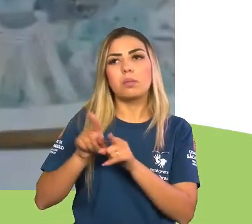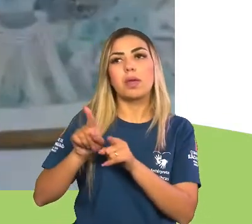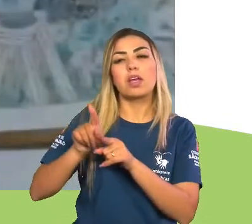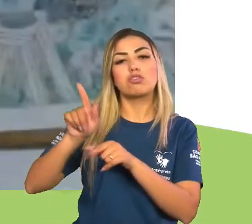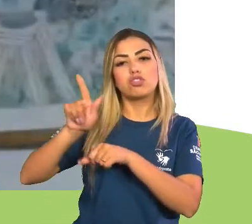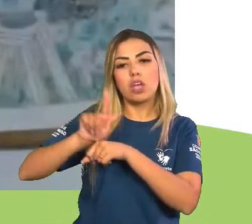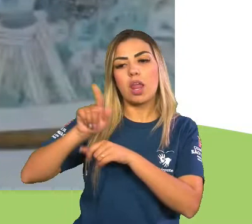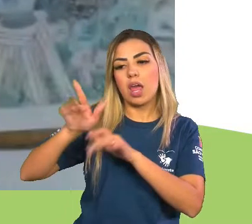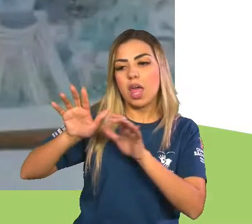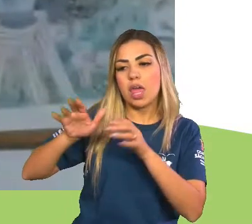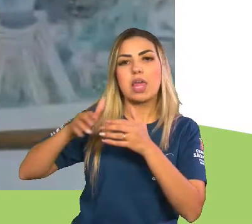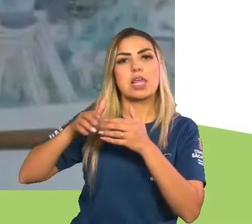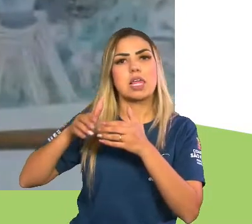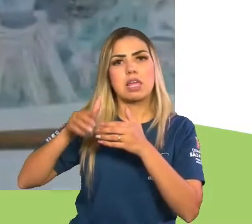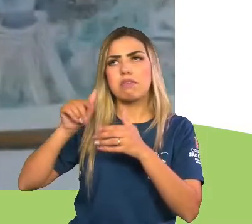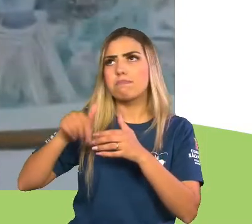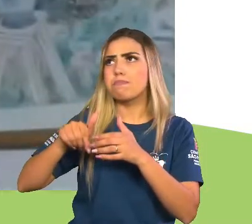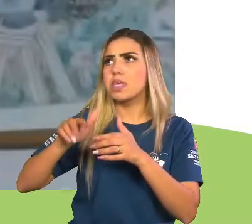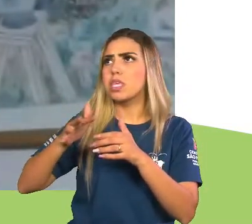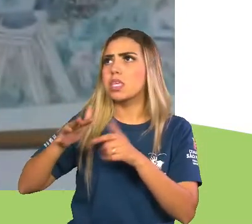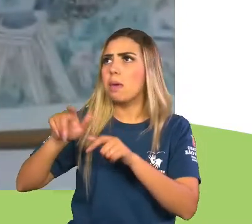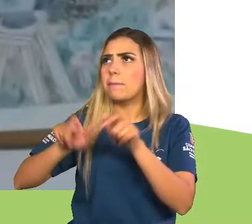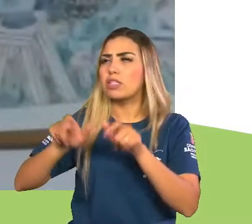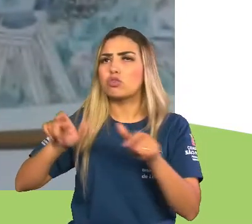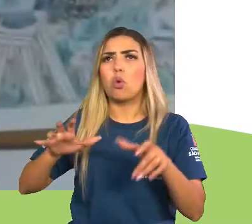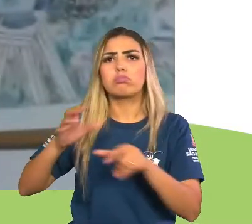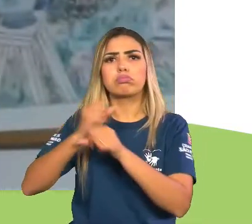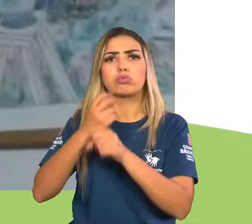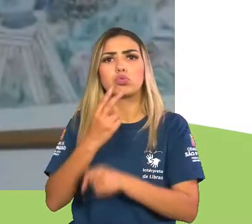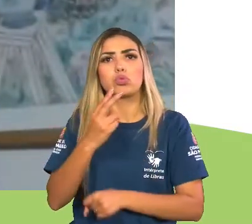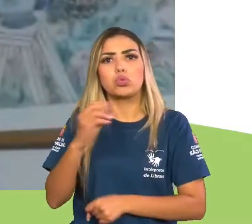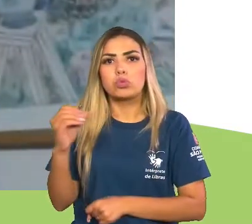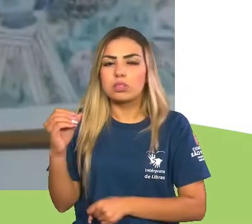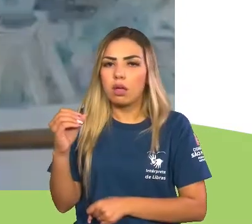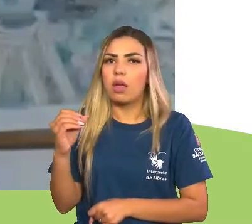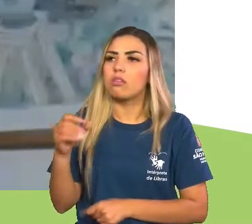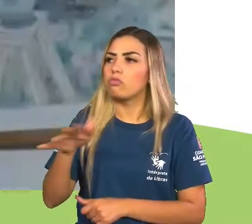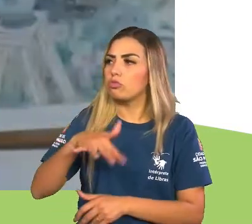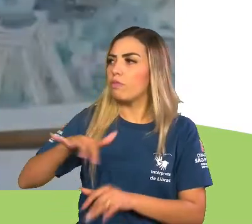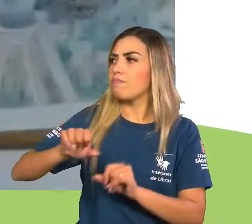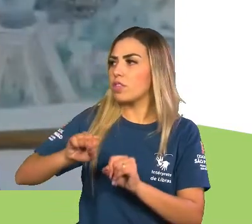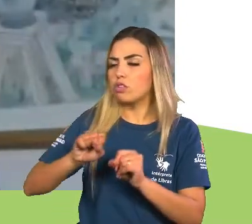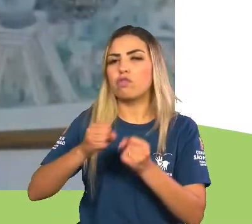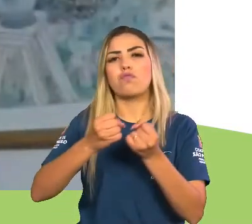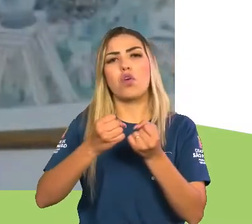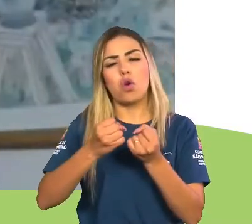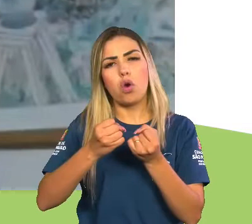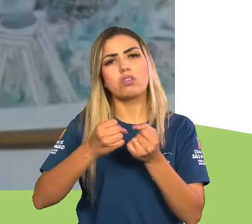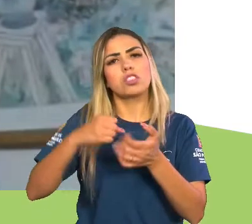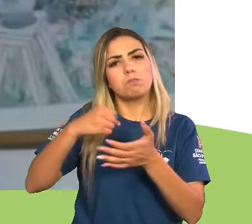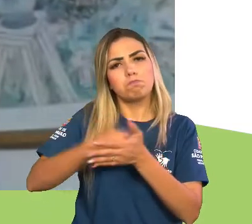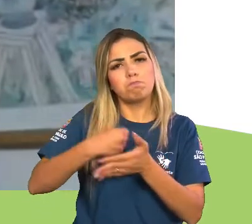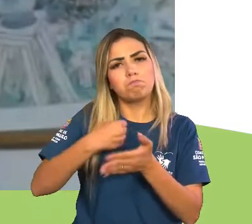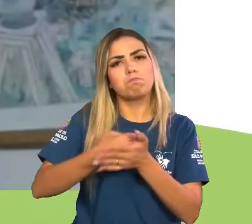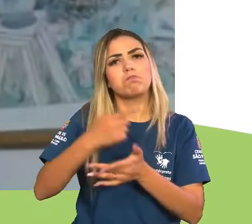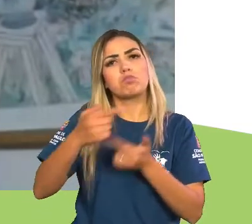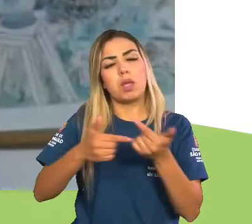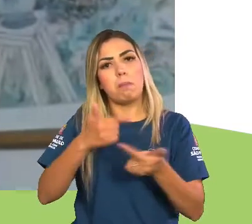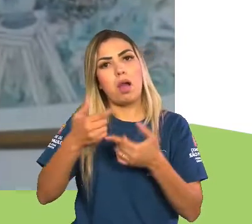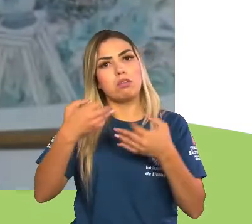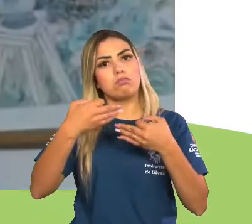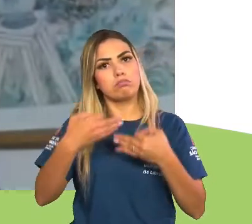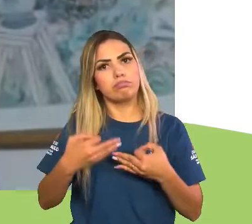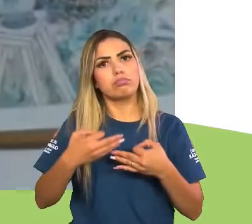uma equipe que são mais de 250 pessoas que estão dedicadas o tempo todo nesse trabalho de garantir